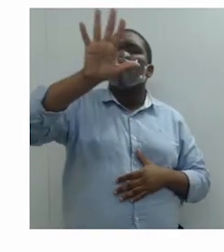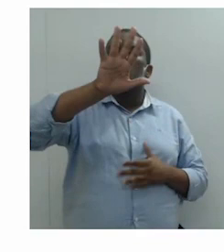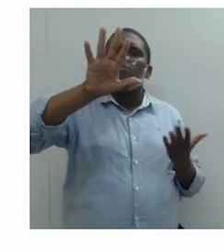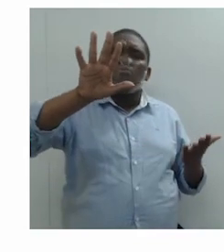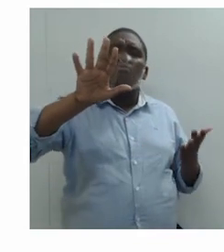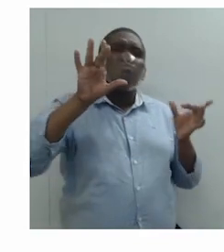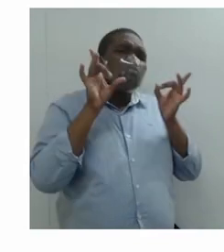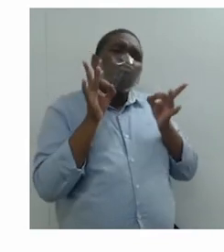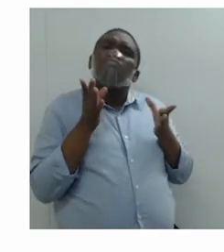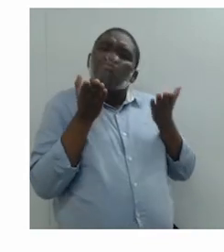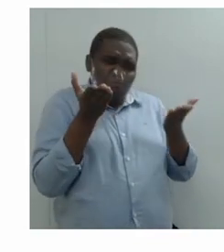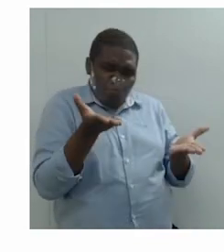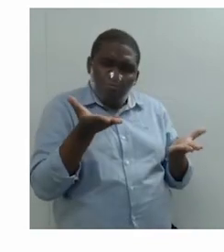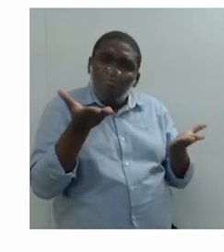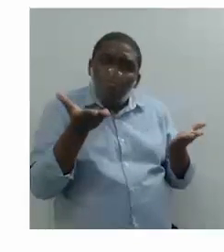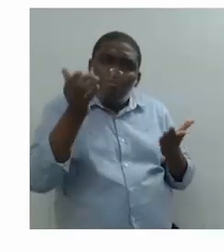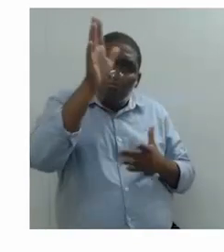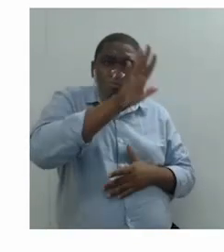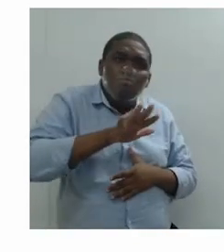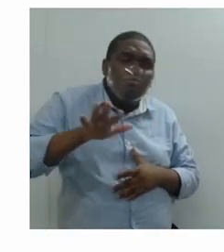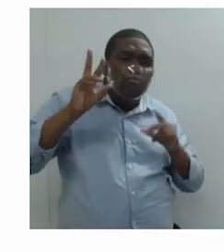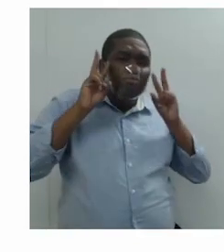só são essas imagens?